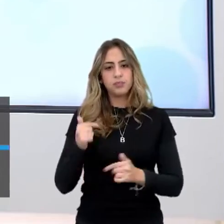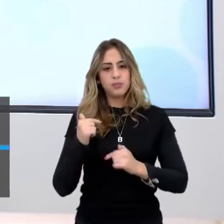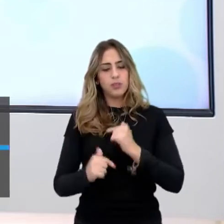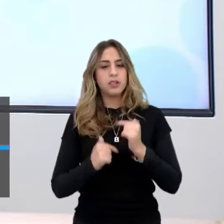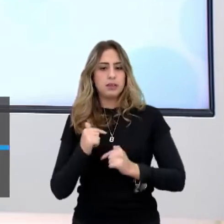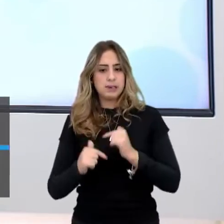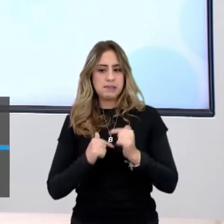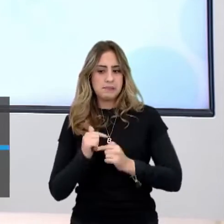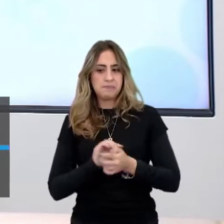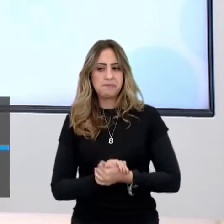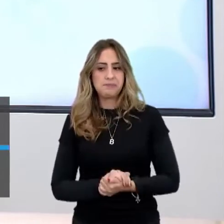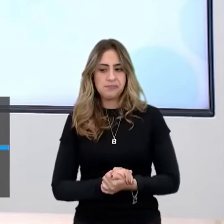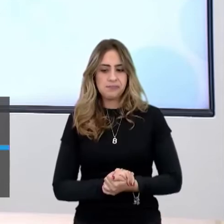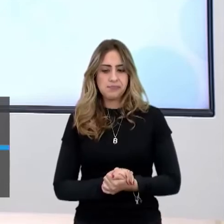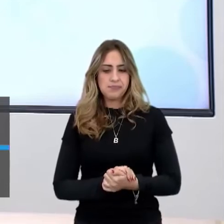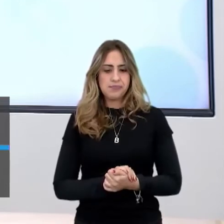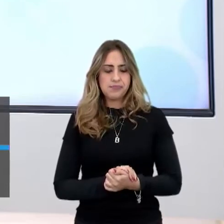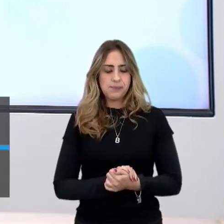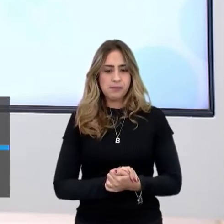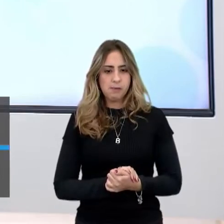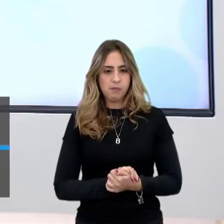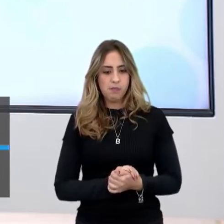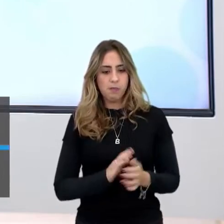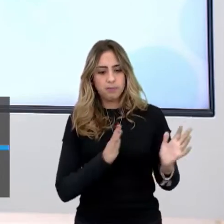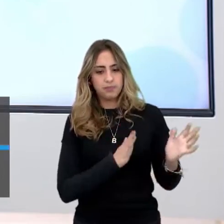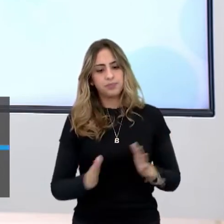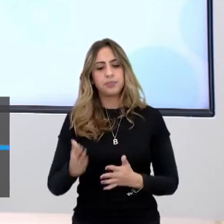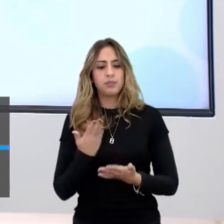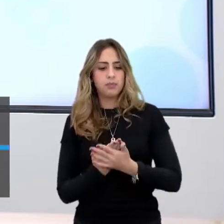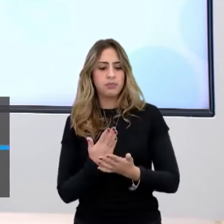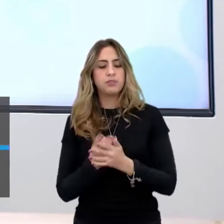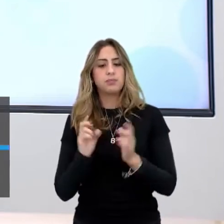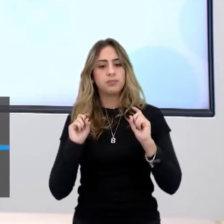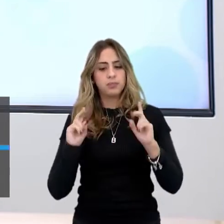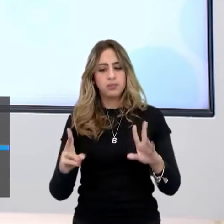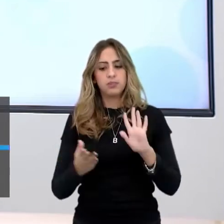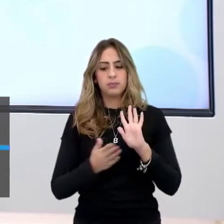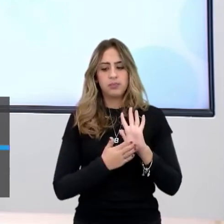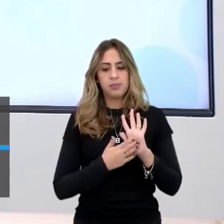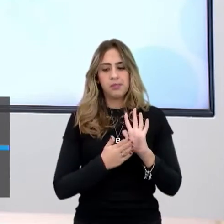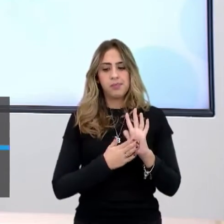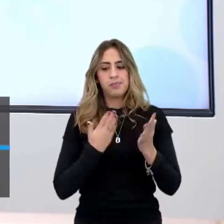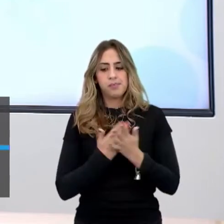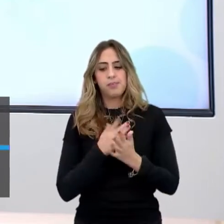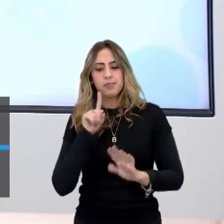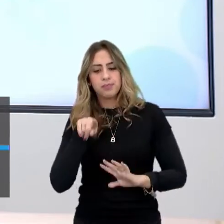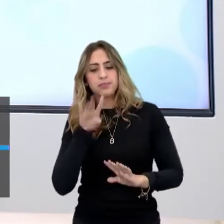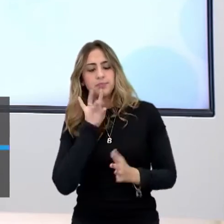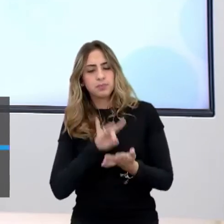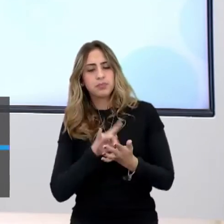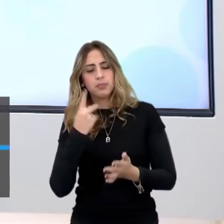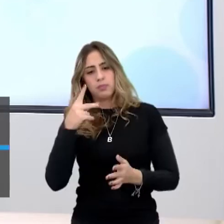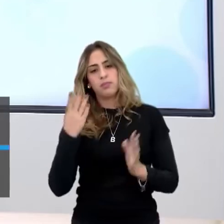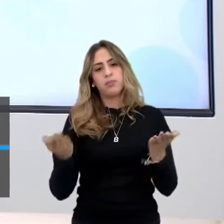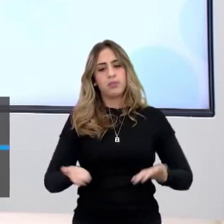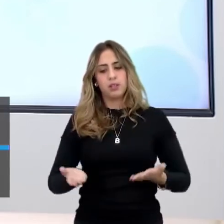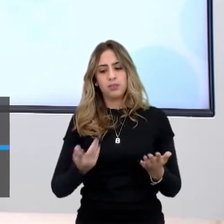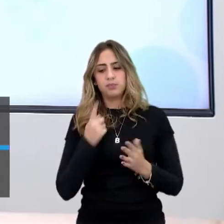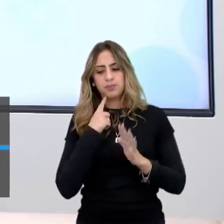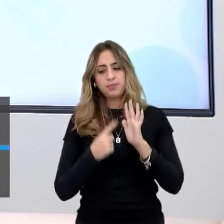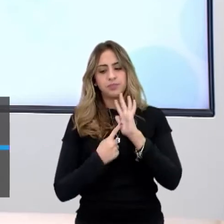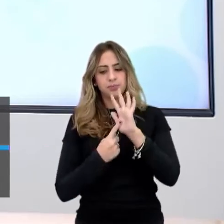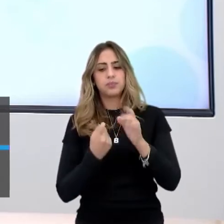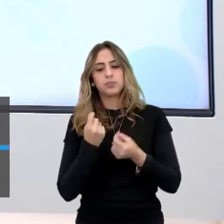trabalho no decorrer aí decorrer das aulas, tá ok? Então a proposta de aula é exatamente essa hoje. A gente vai demonstrar